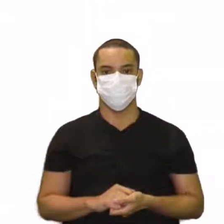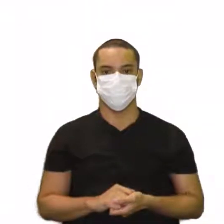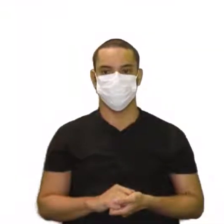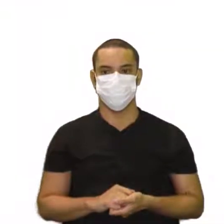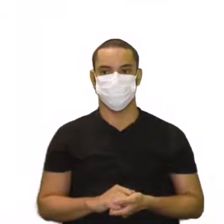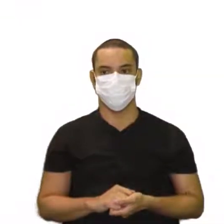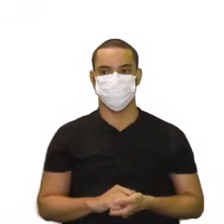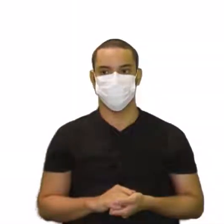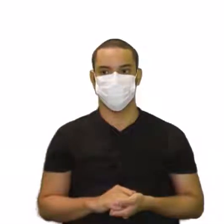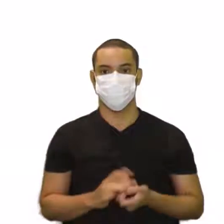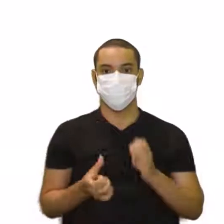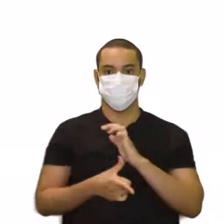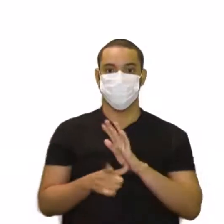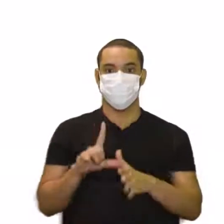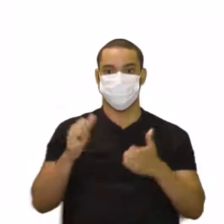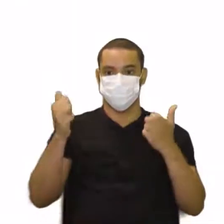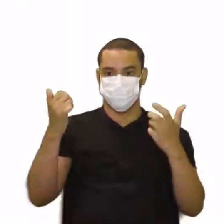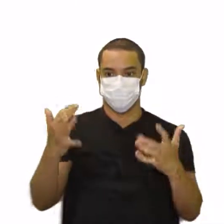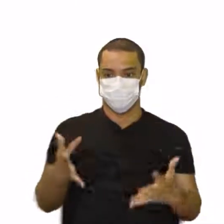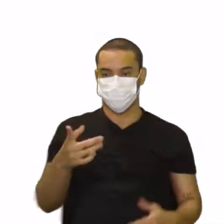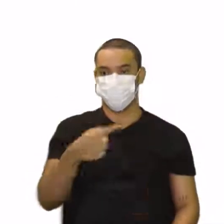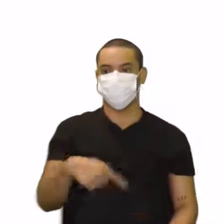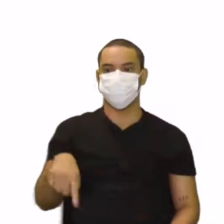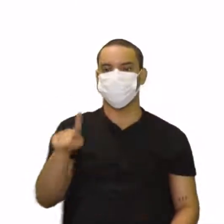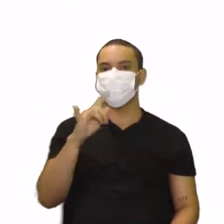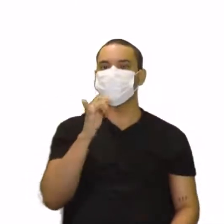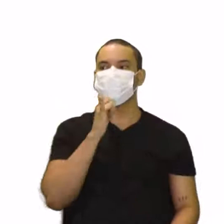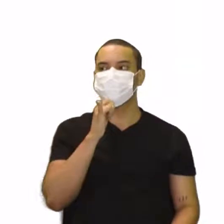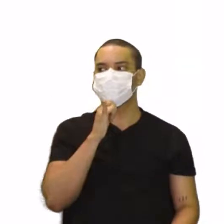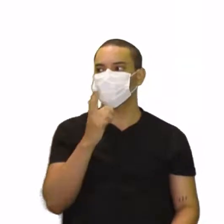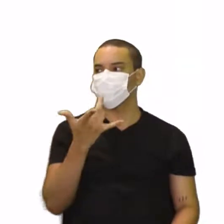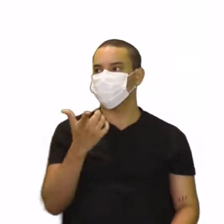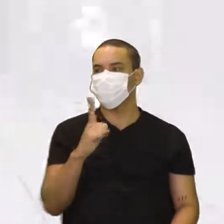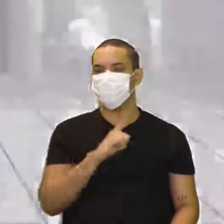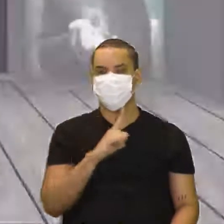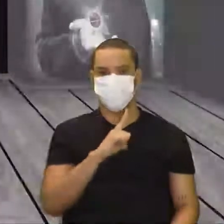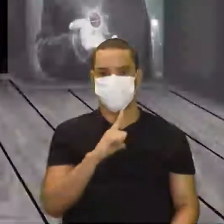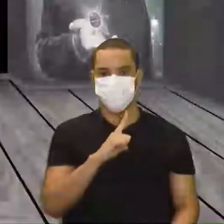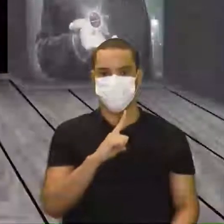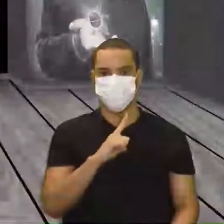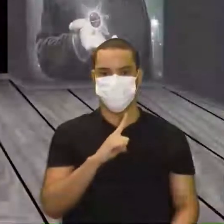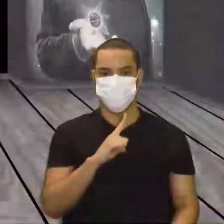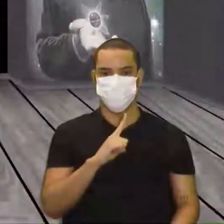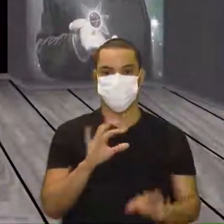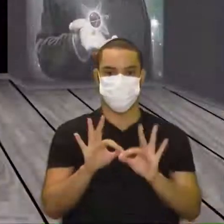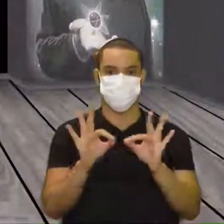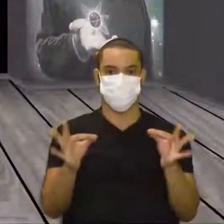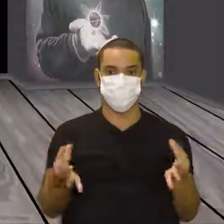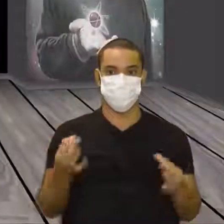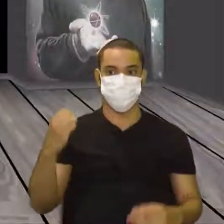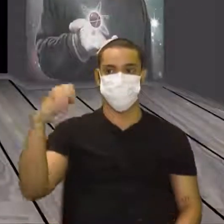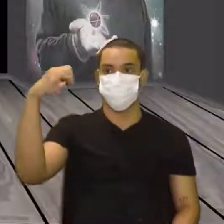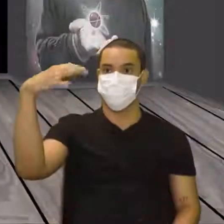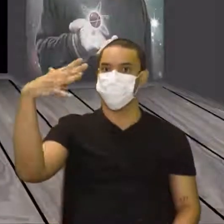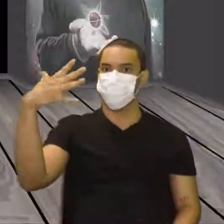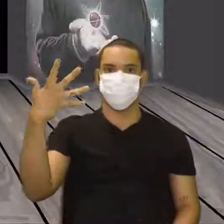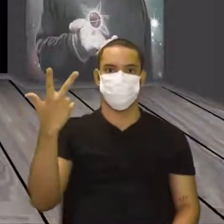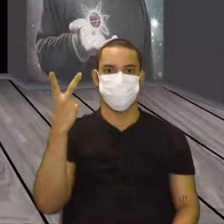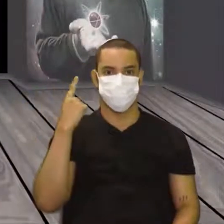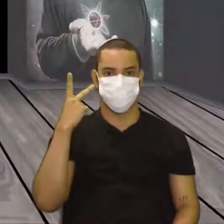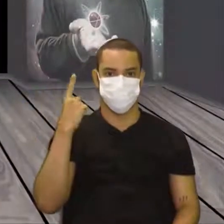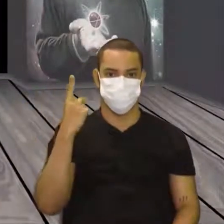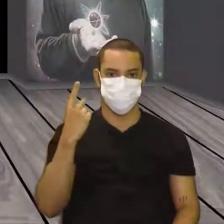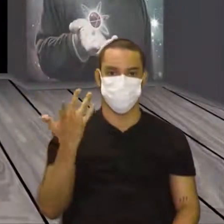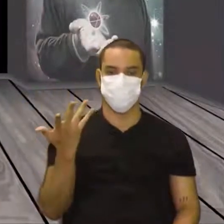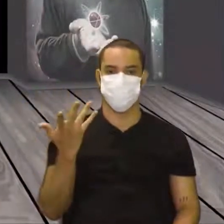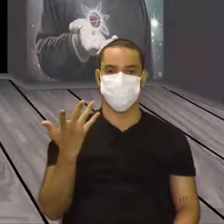como eu tinha falado para vocês, né? Por exemplo, vamos pegar um exemplozinho assim, simples, uma lâmpada incandescente. Né?